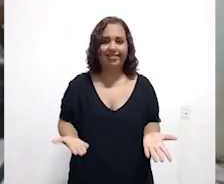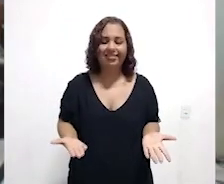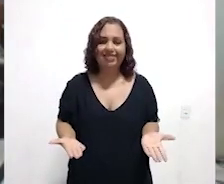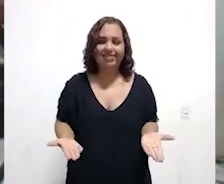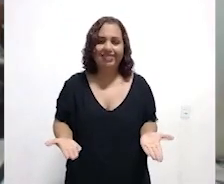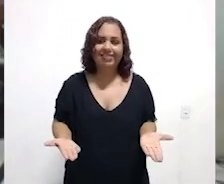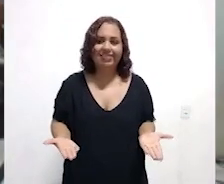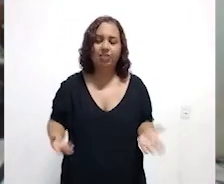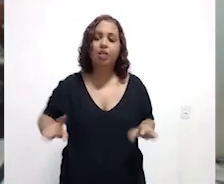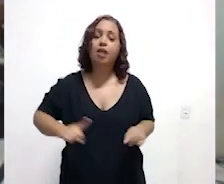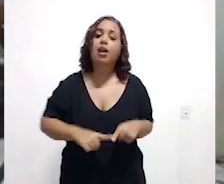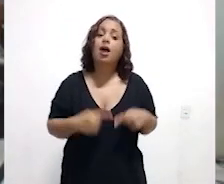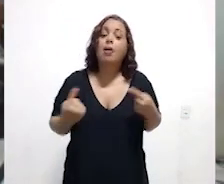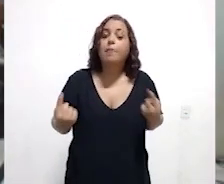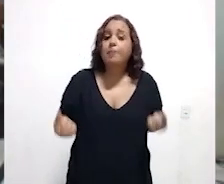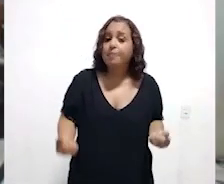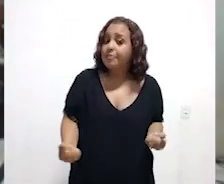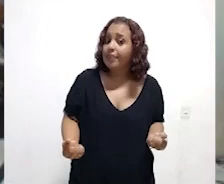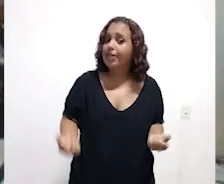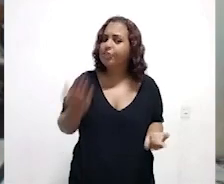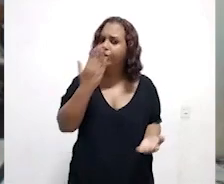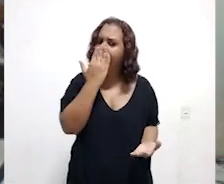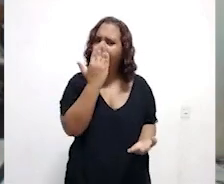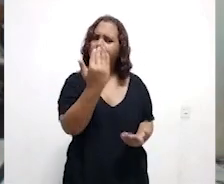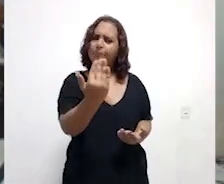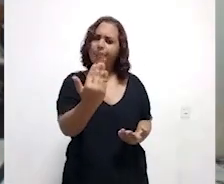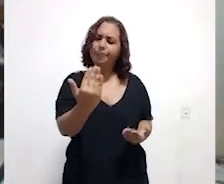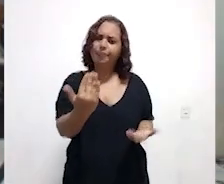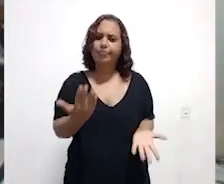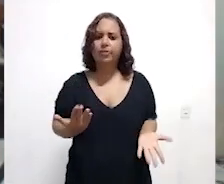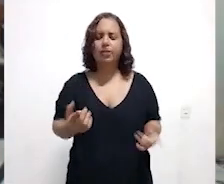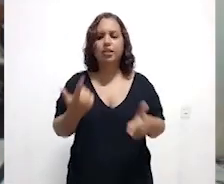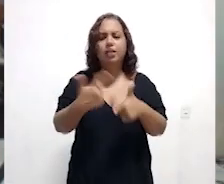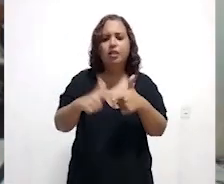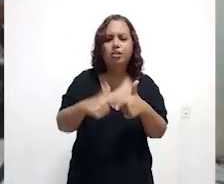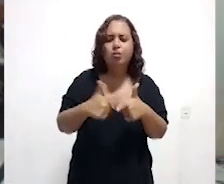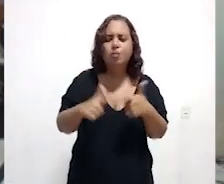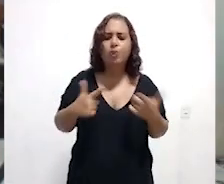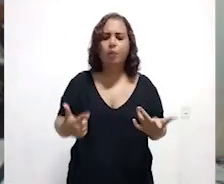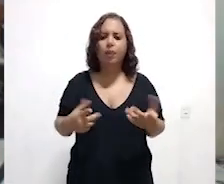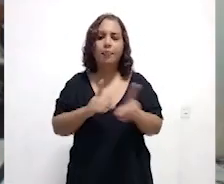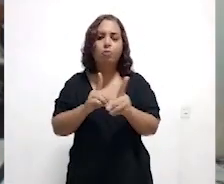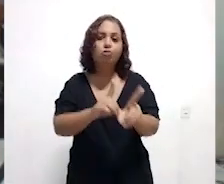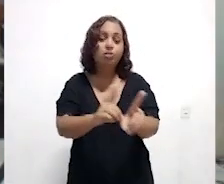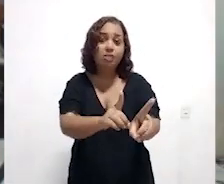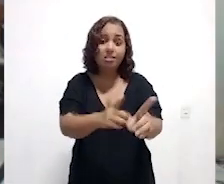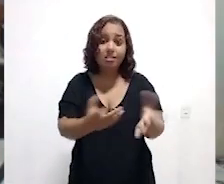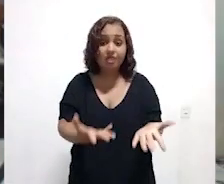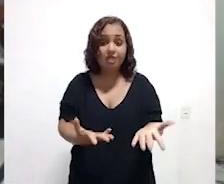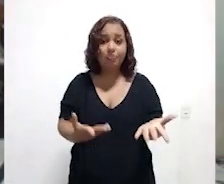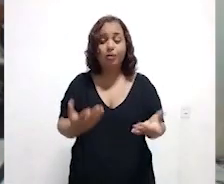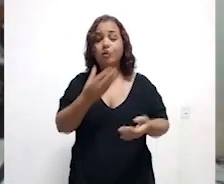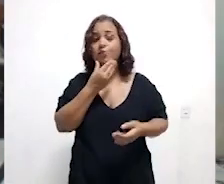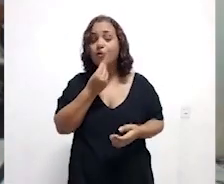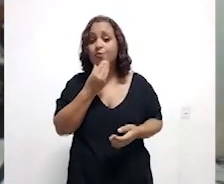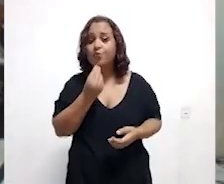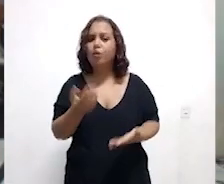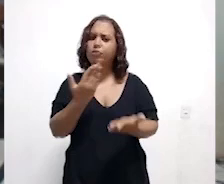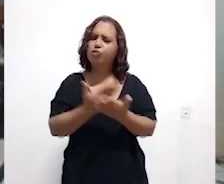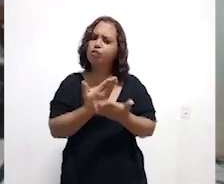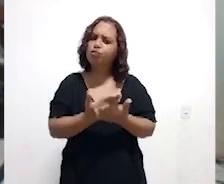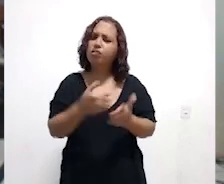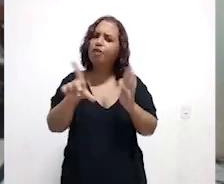mas diante do problema, os discípulos e mestres da lei estão